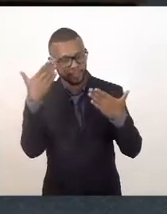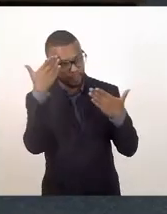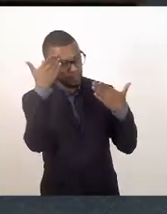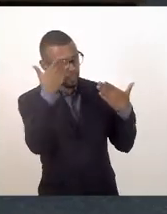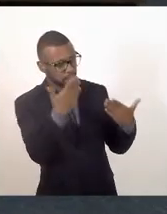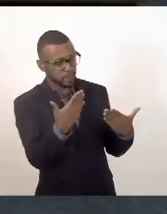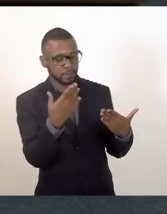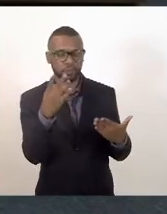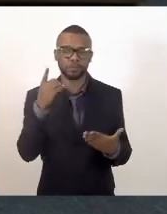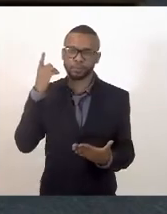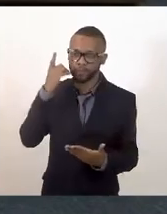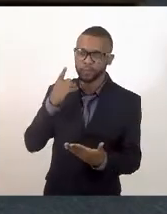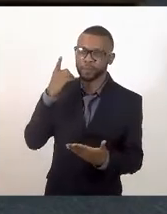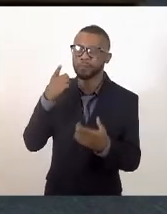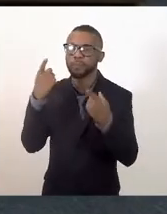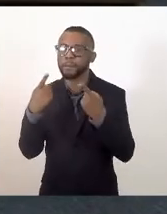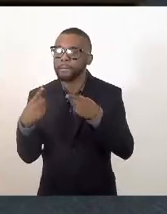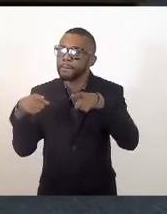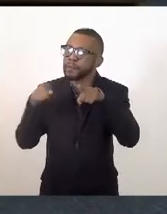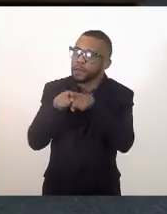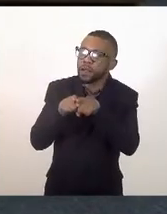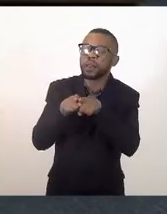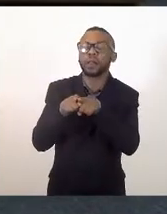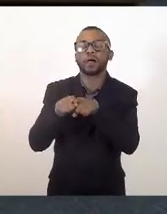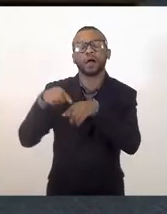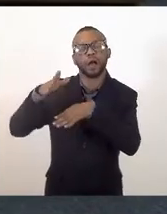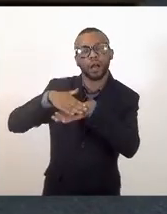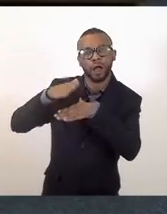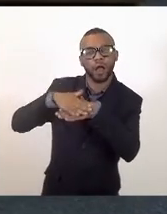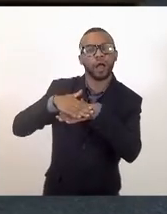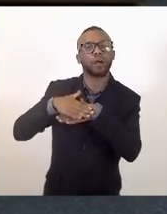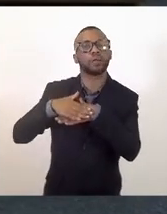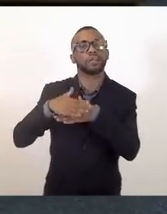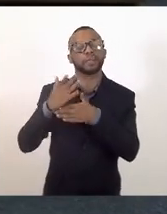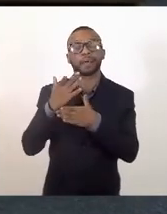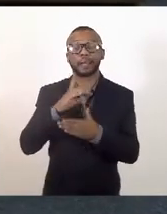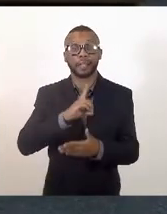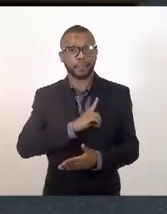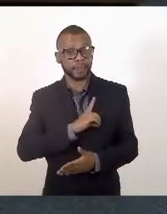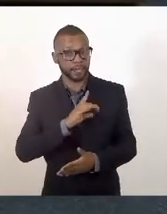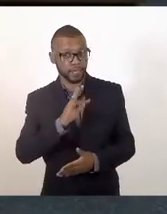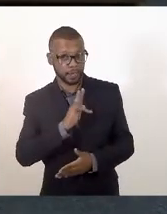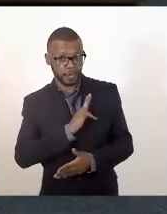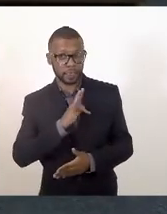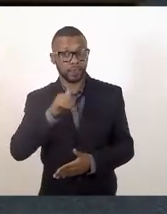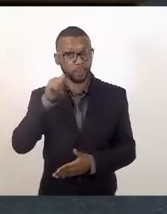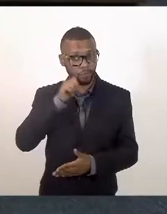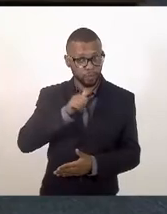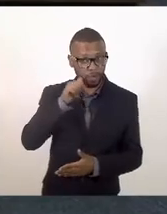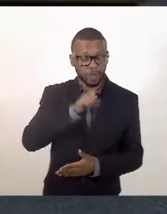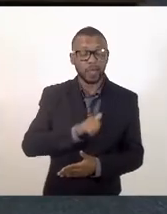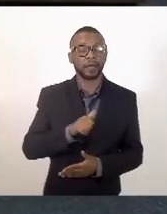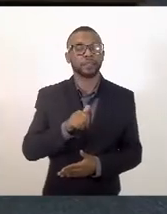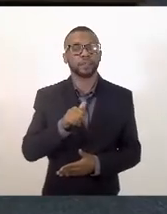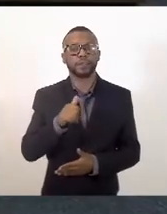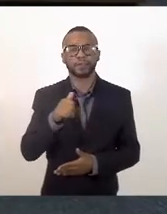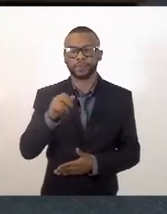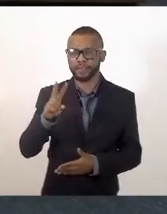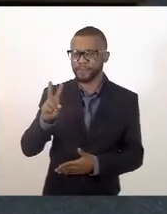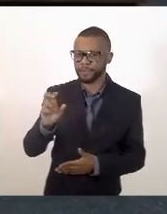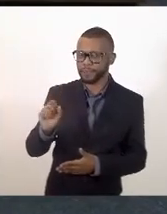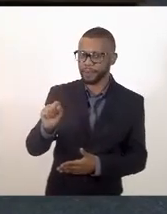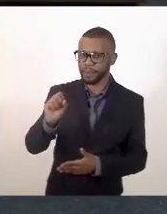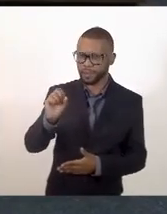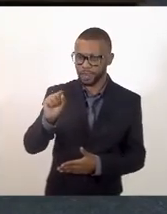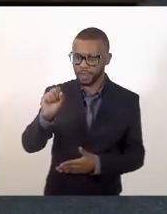pela parceria no projeto, pela coautoria no projeto da Delegacia de Mulheres em Vassouras, Eurico Júnior.